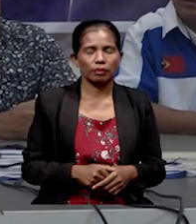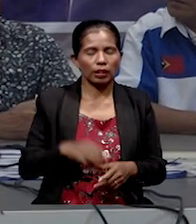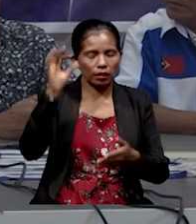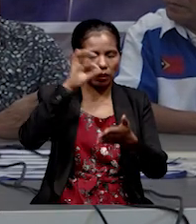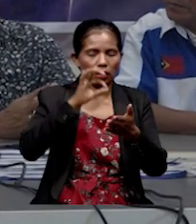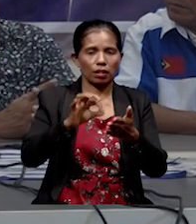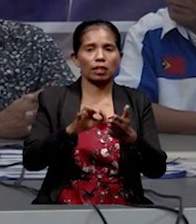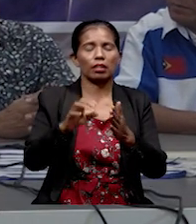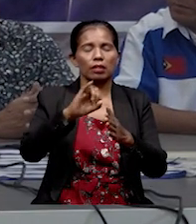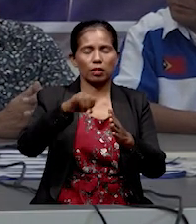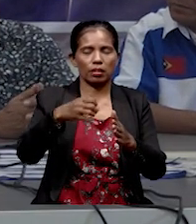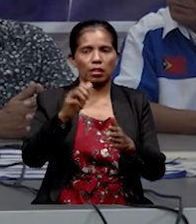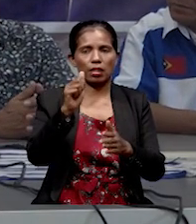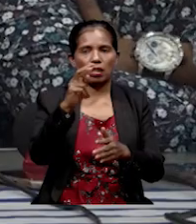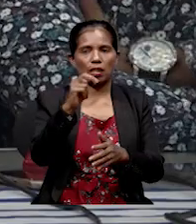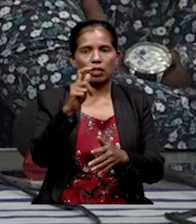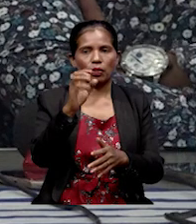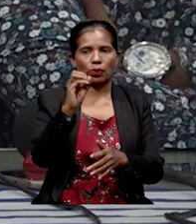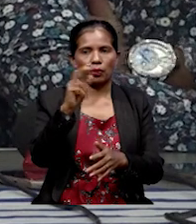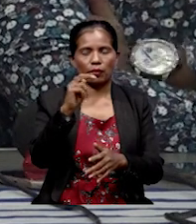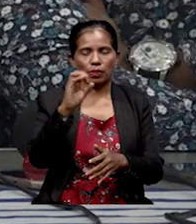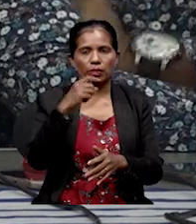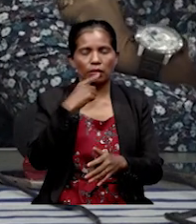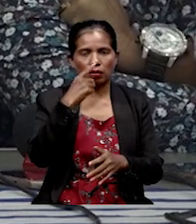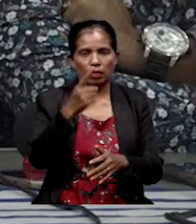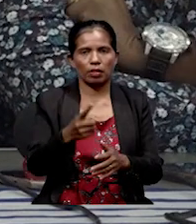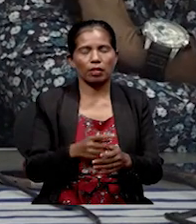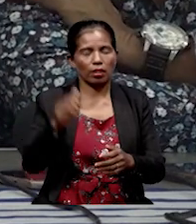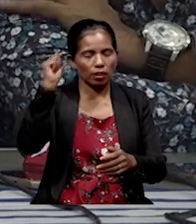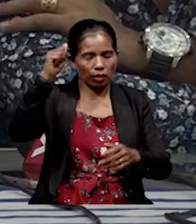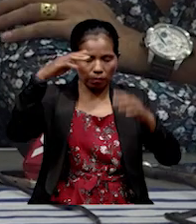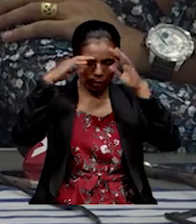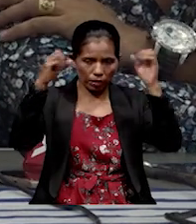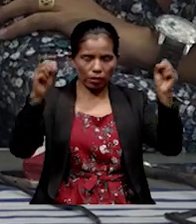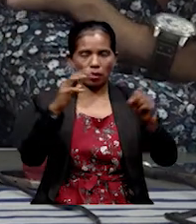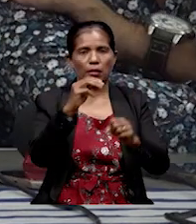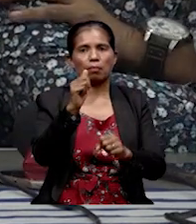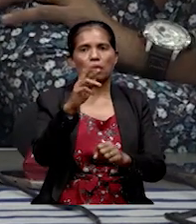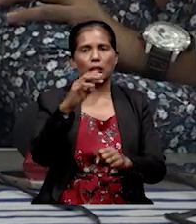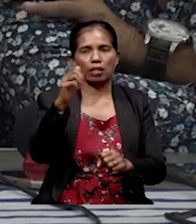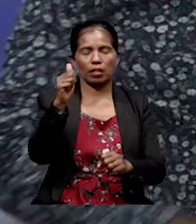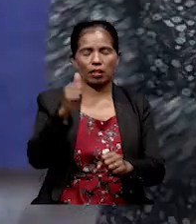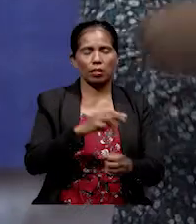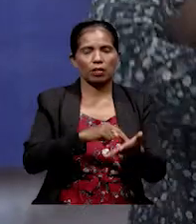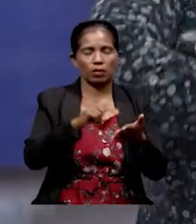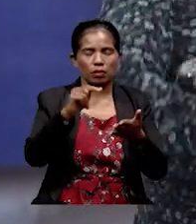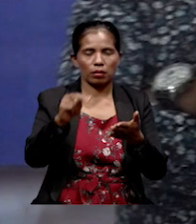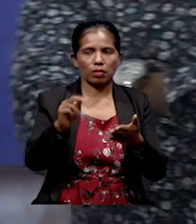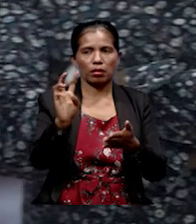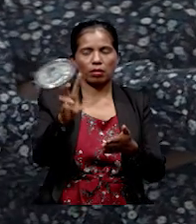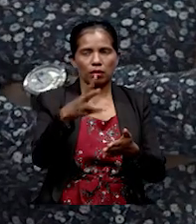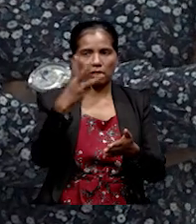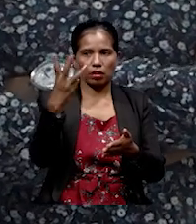Secretário-Geral Partido Democrático Antônio da Conceição Calohan informa, candidato presidente da República Mariano Sinami Sabino, o número sorteio sanun